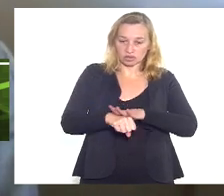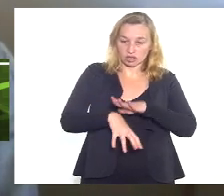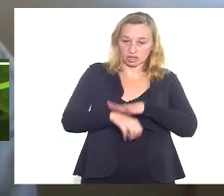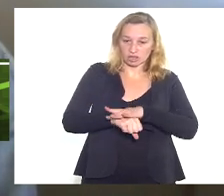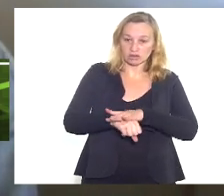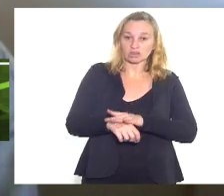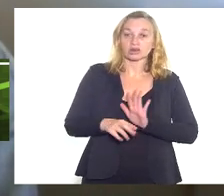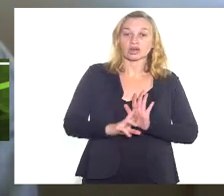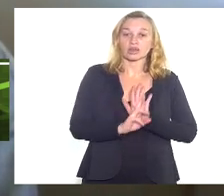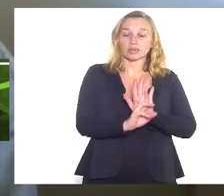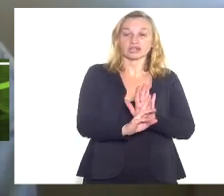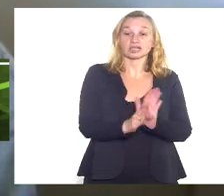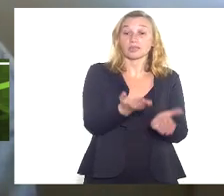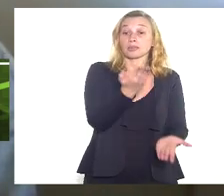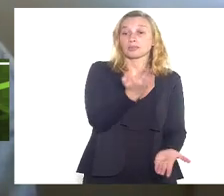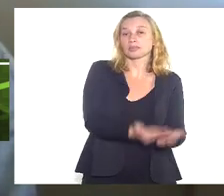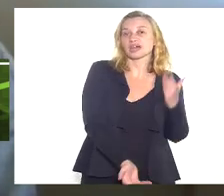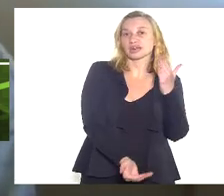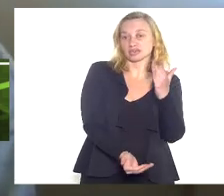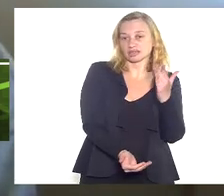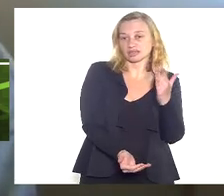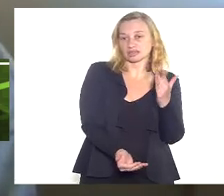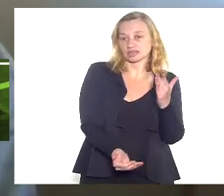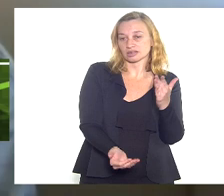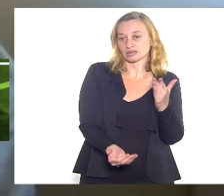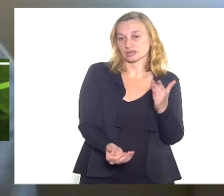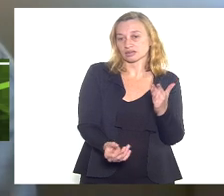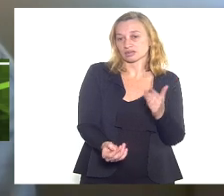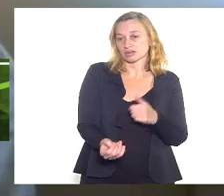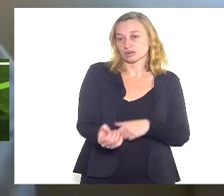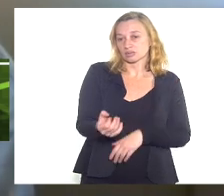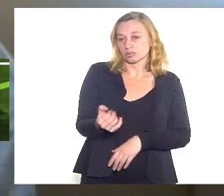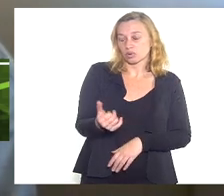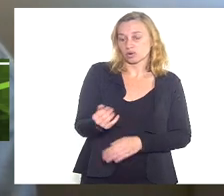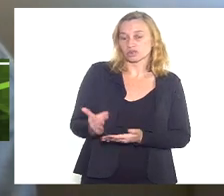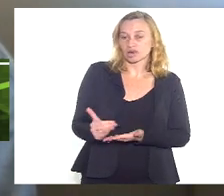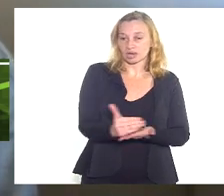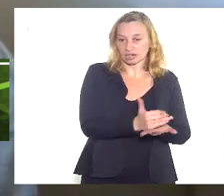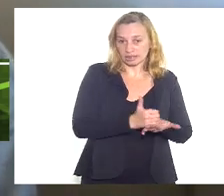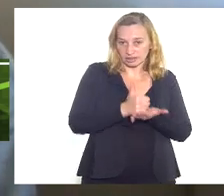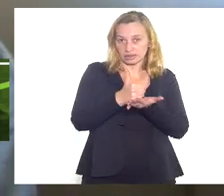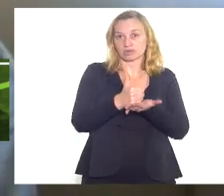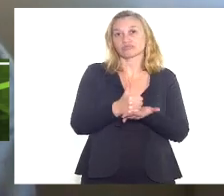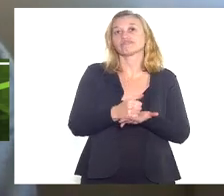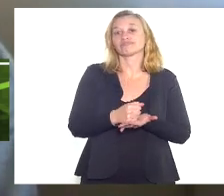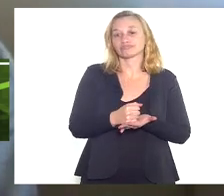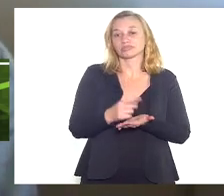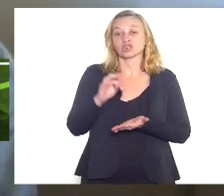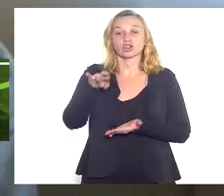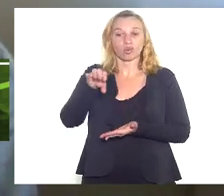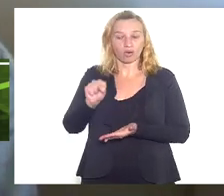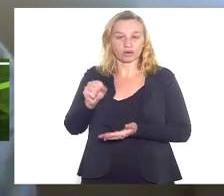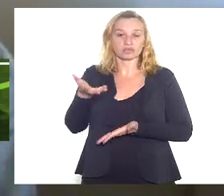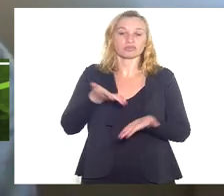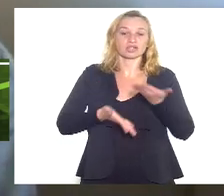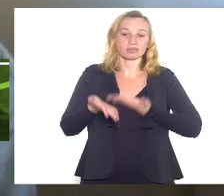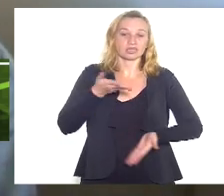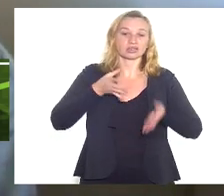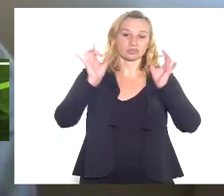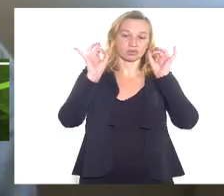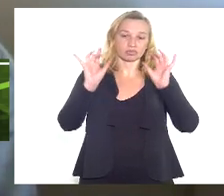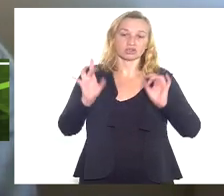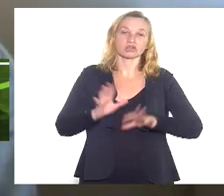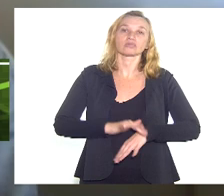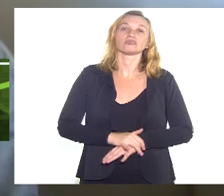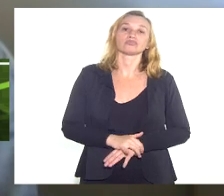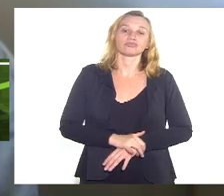representa perdas altamente significativas de arrecadação em royalties e participação